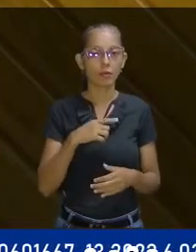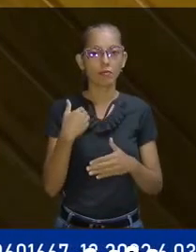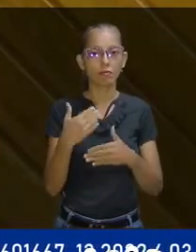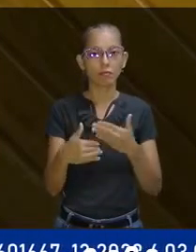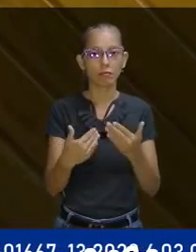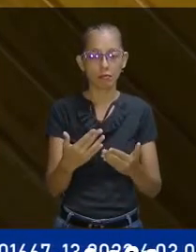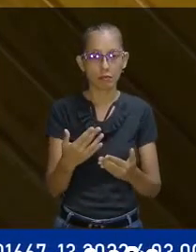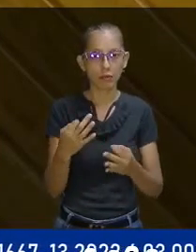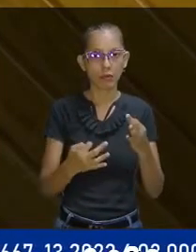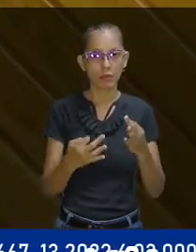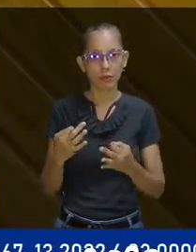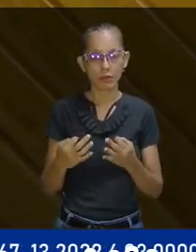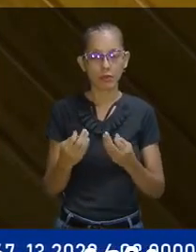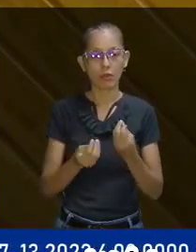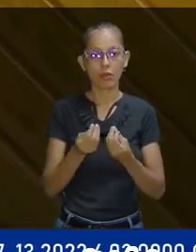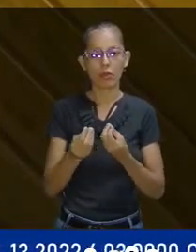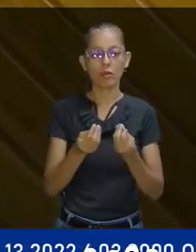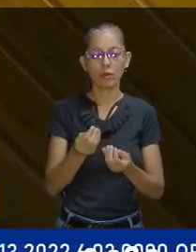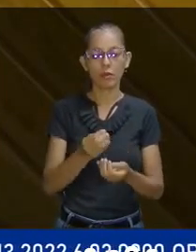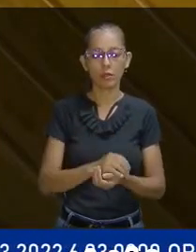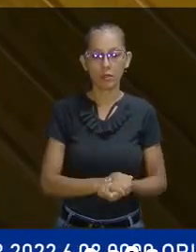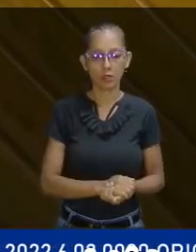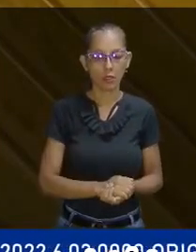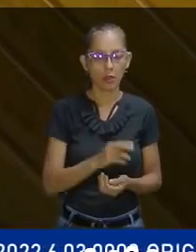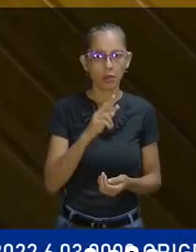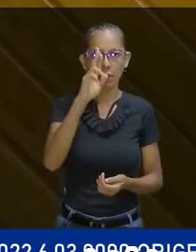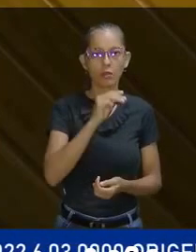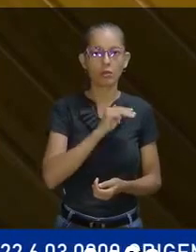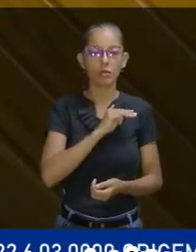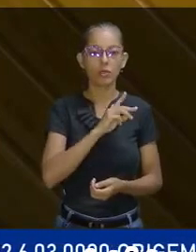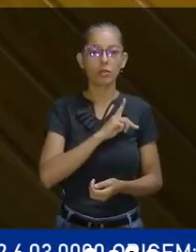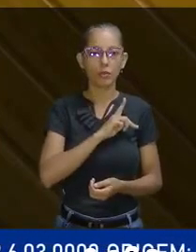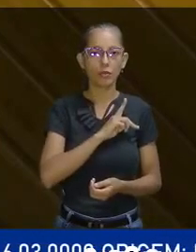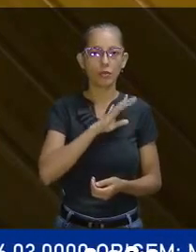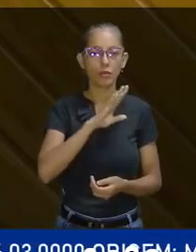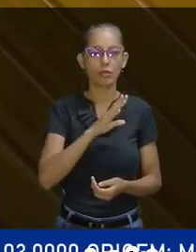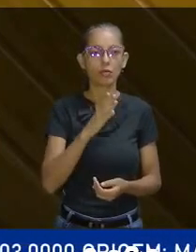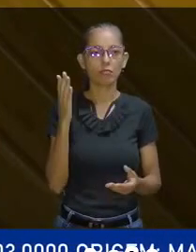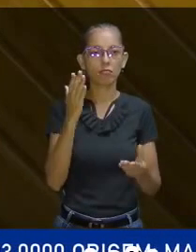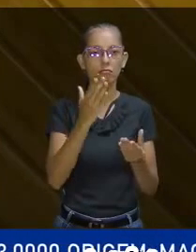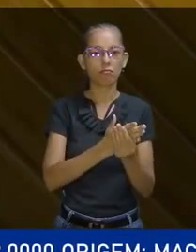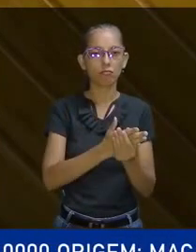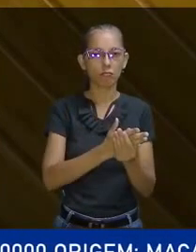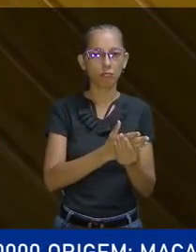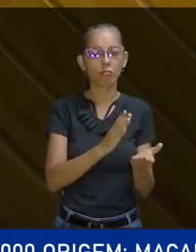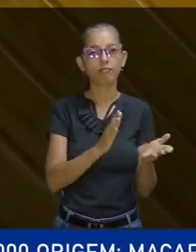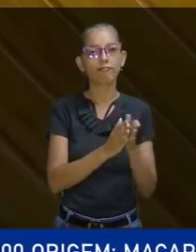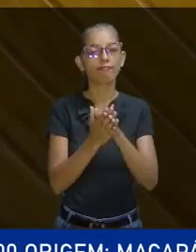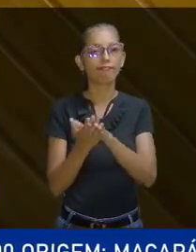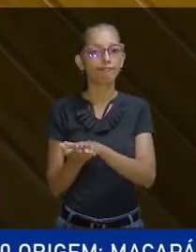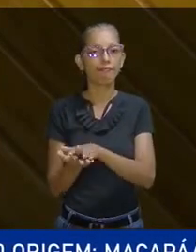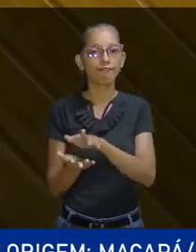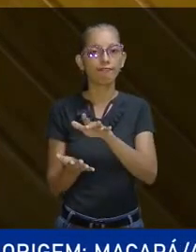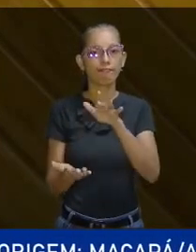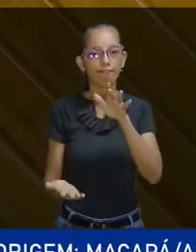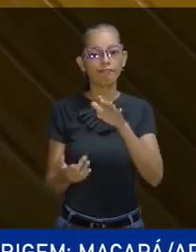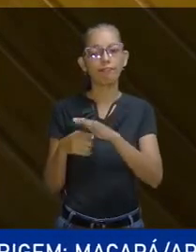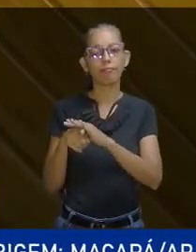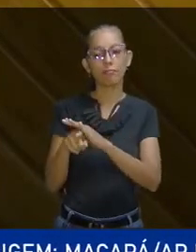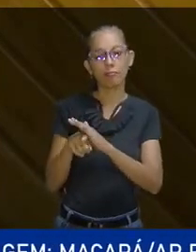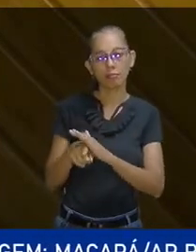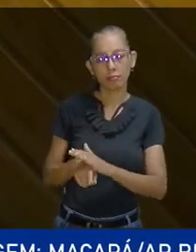audiência de instrução e julgamento, o ilustre representante do Ministério Público juntou aos autos o relatório de análise dos